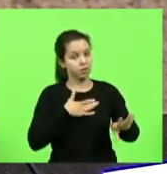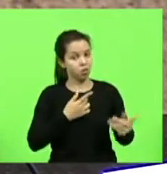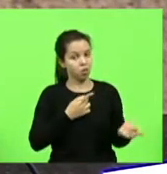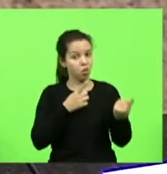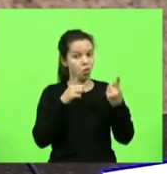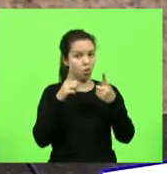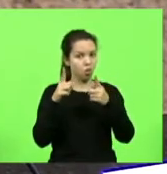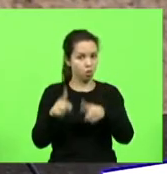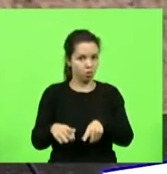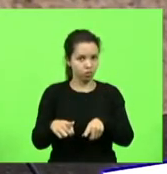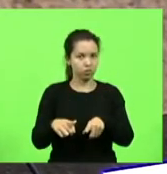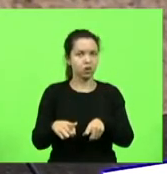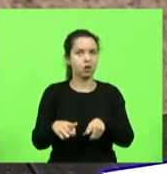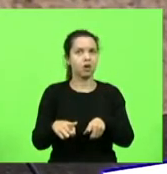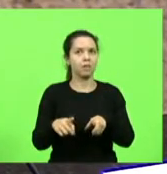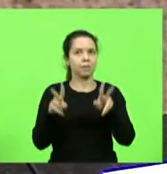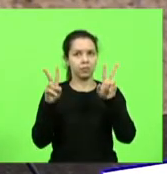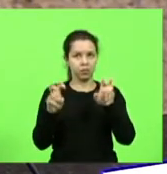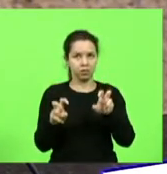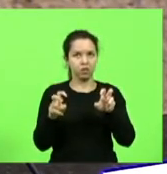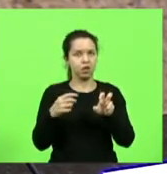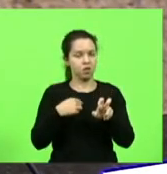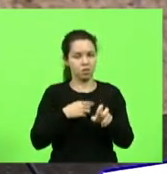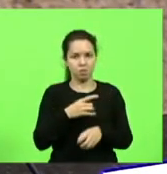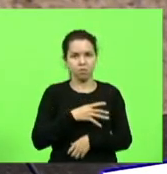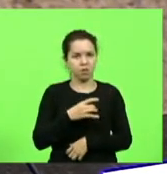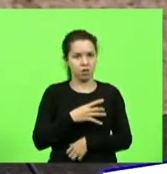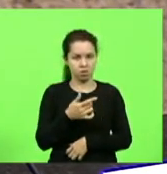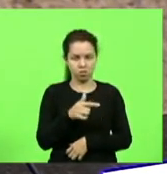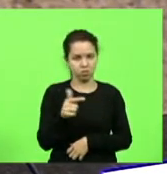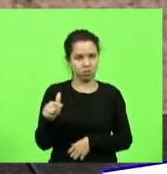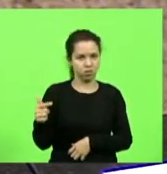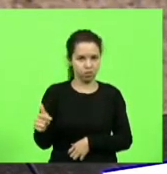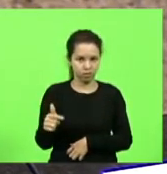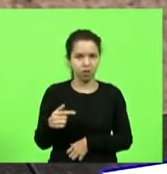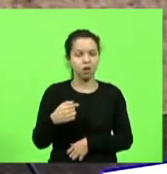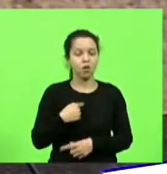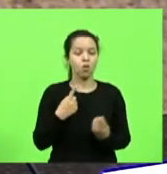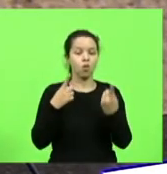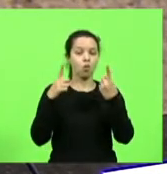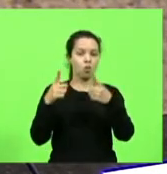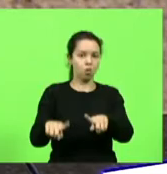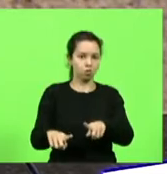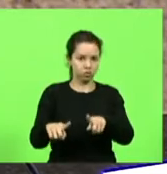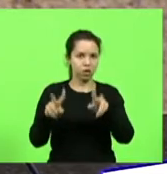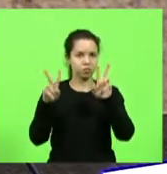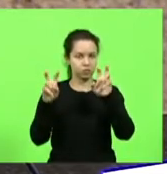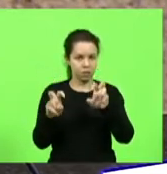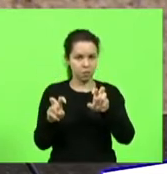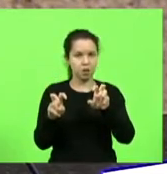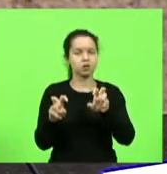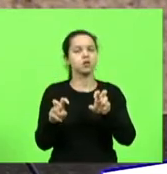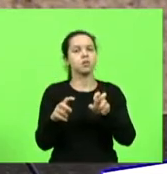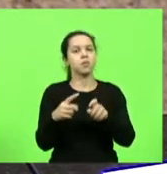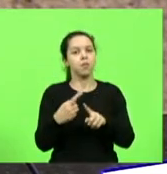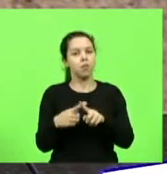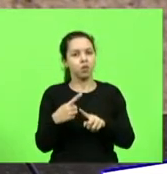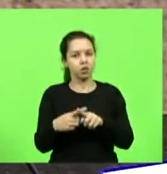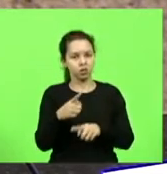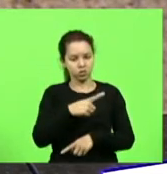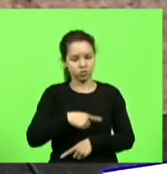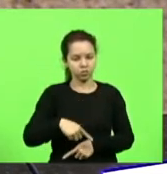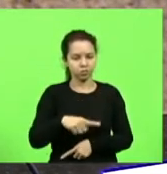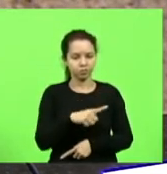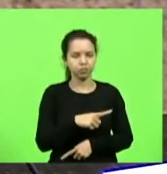deixo isso bem claro, sem medo de nenhuma polêmica, não. E digo por que eu sou contra a matéria. Nós estamos chegando, em